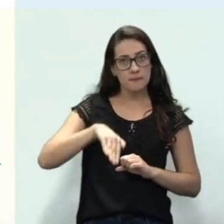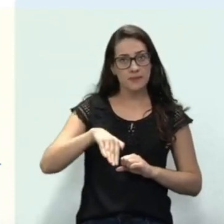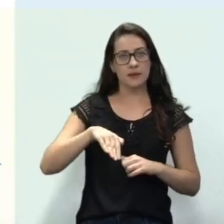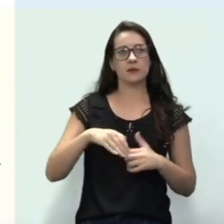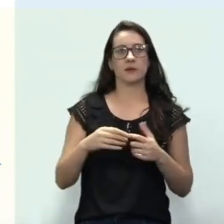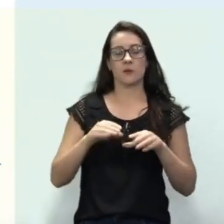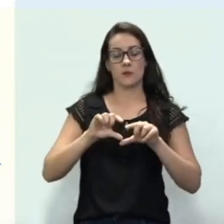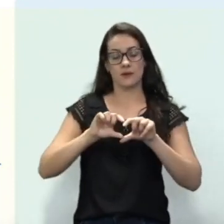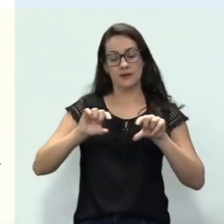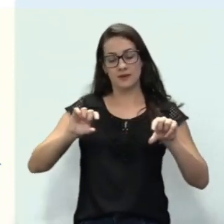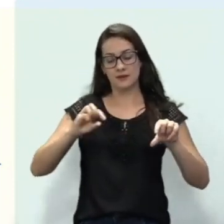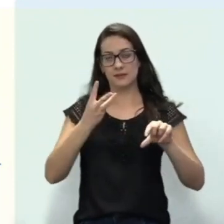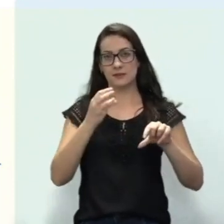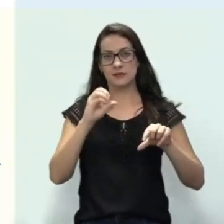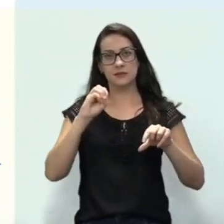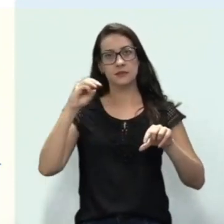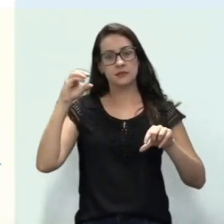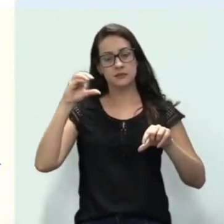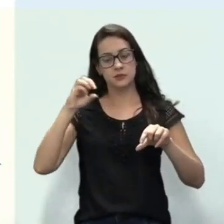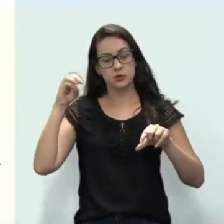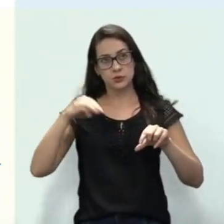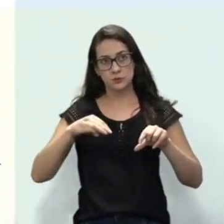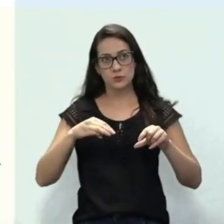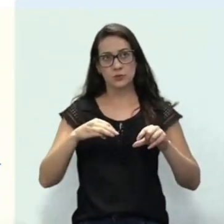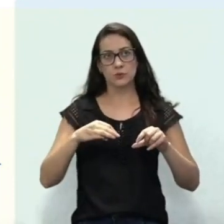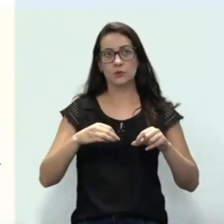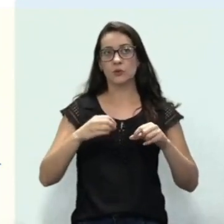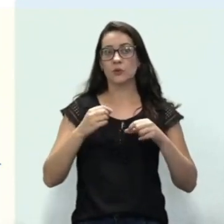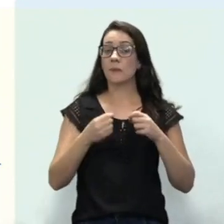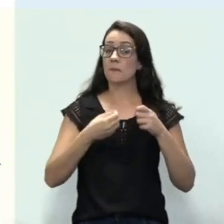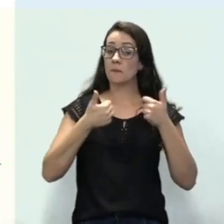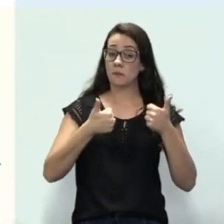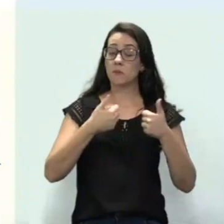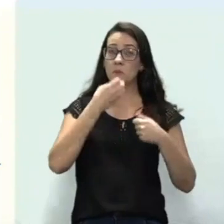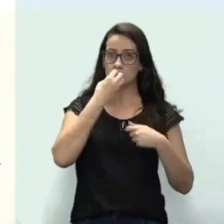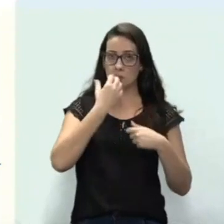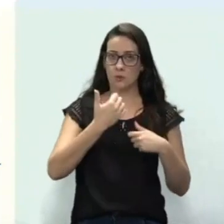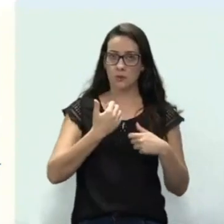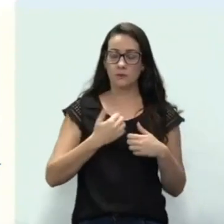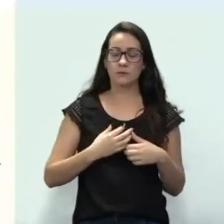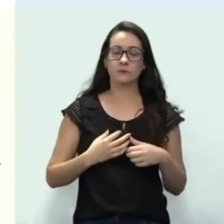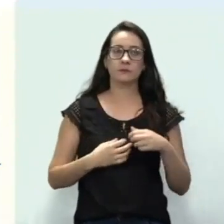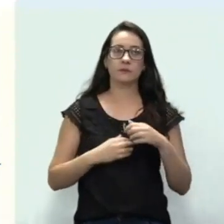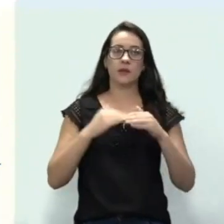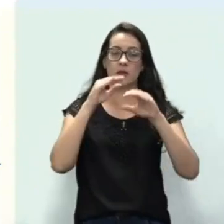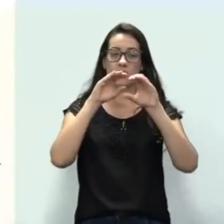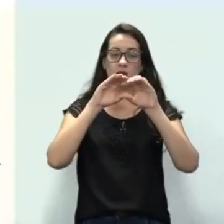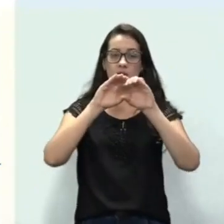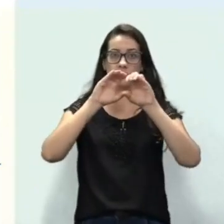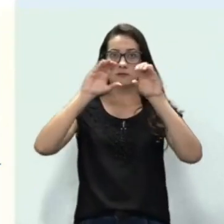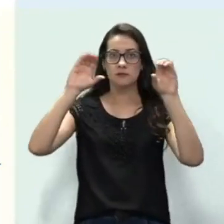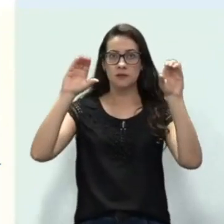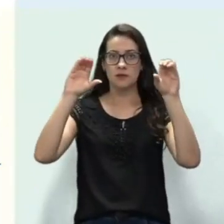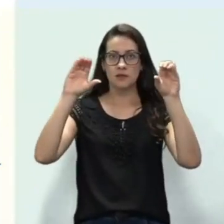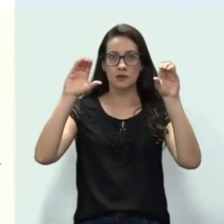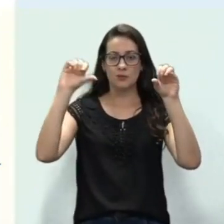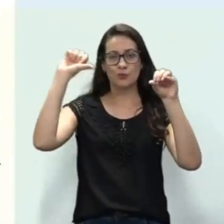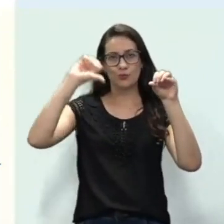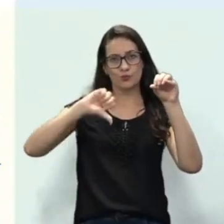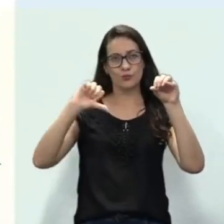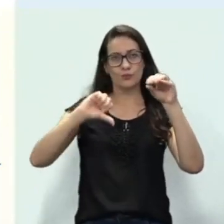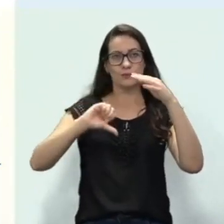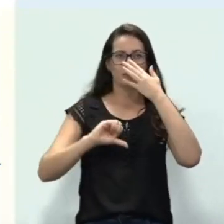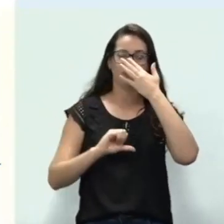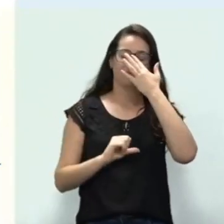30 centímetros aqui é considerada, então, de boa aderência e a parte superior de má aderência. Então, se a barra